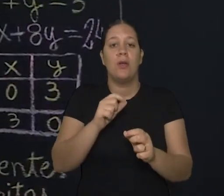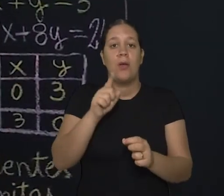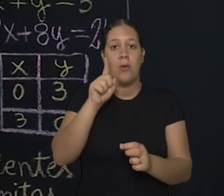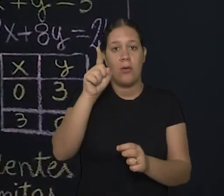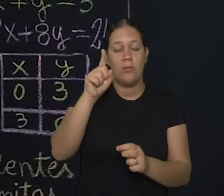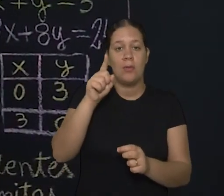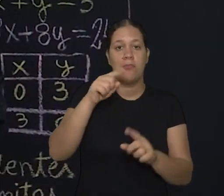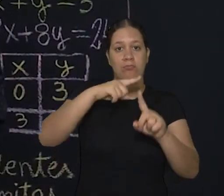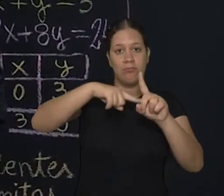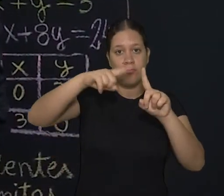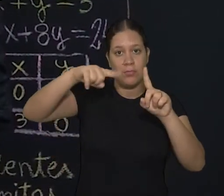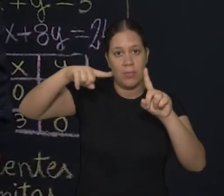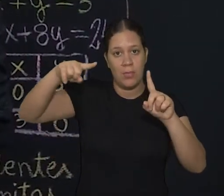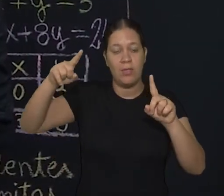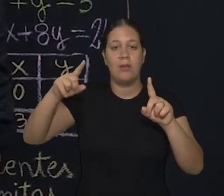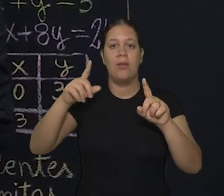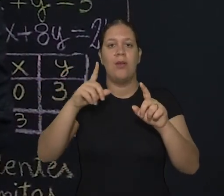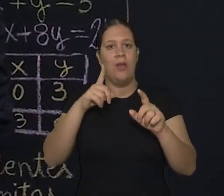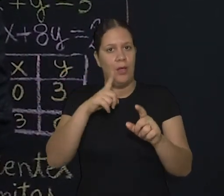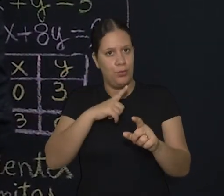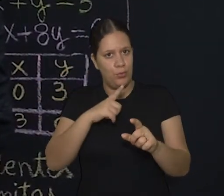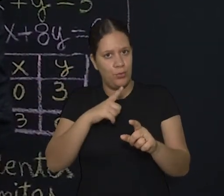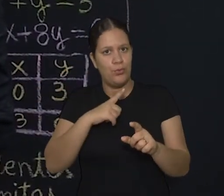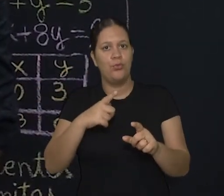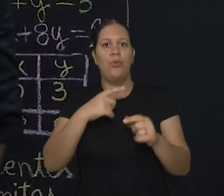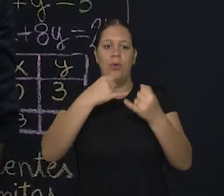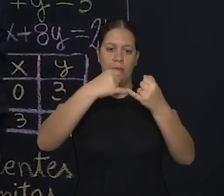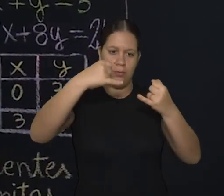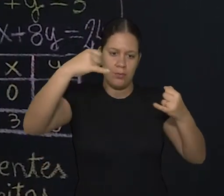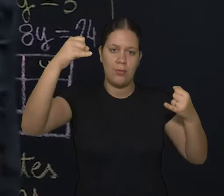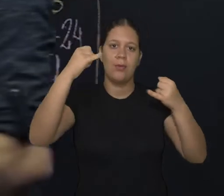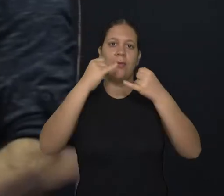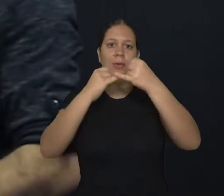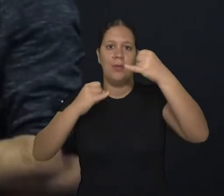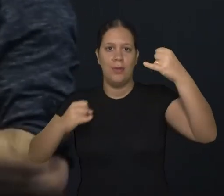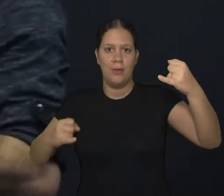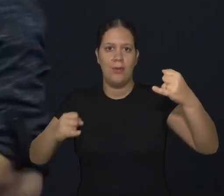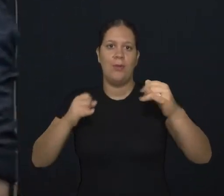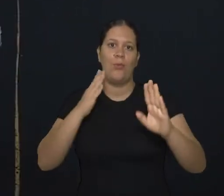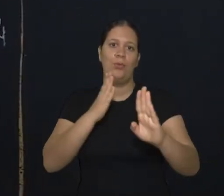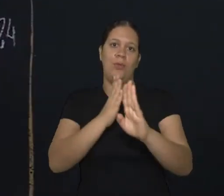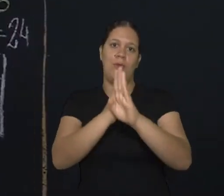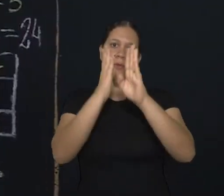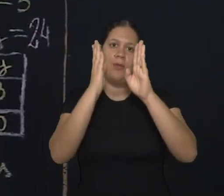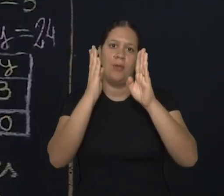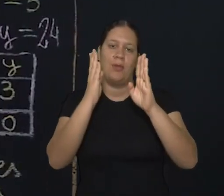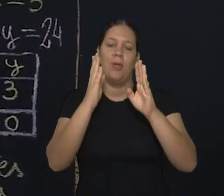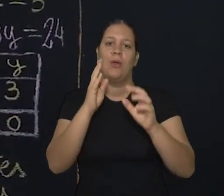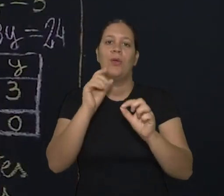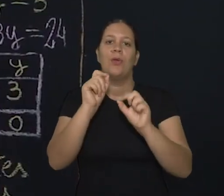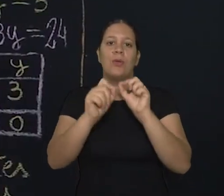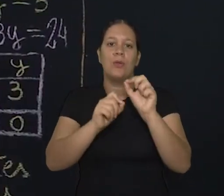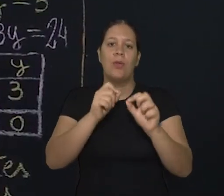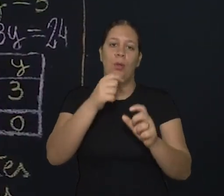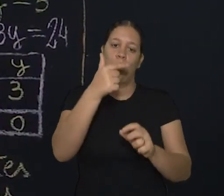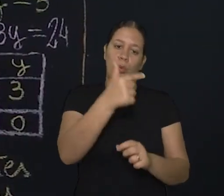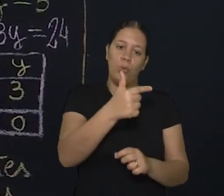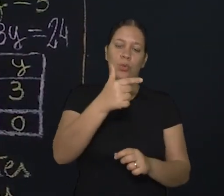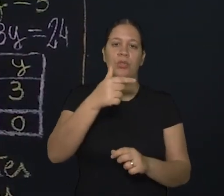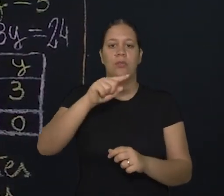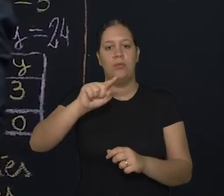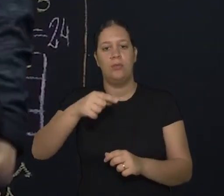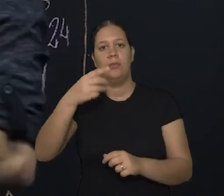Que aqui nesse primeiro gráfico, as duas retas se encontraram aqui nesse ponto, onde esse ponto é o